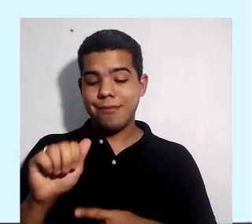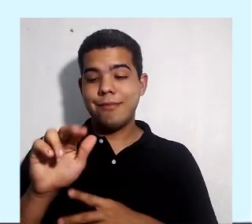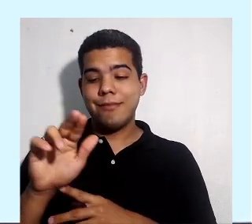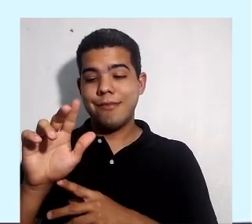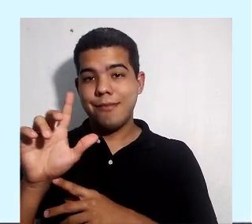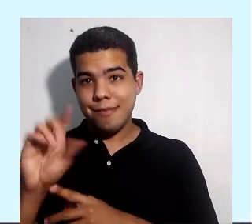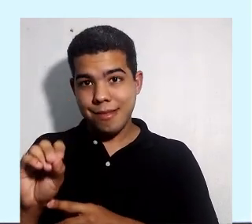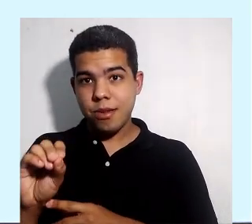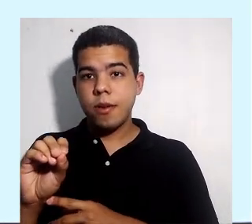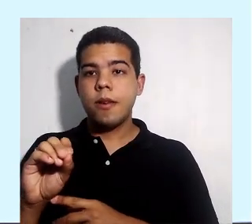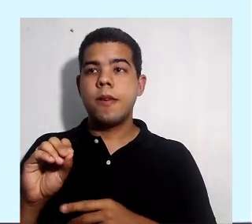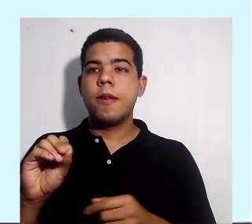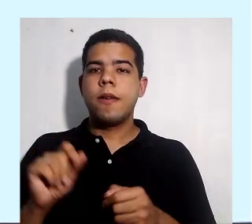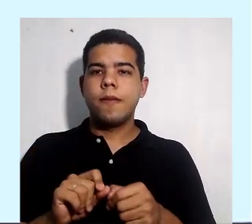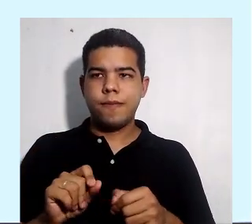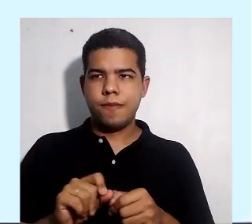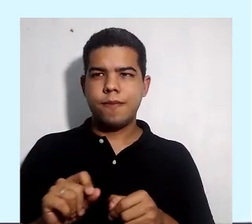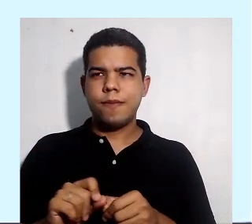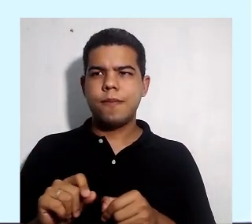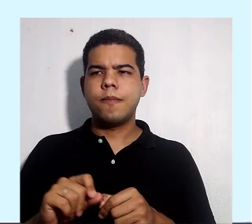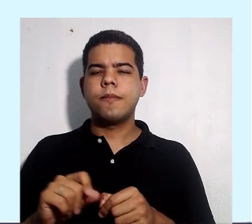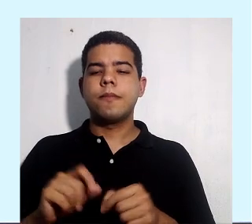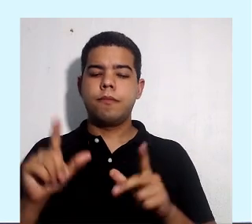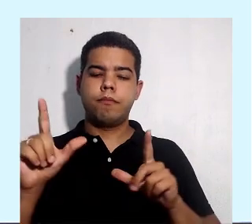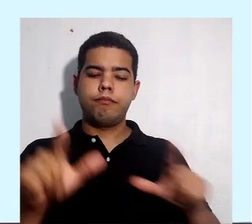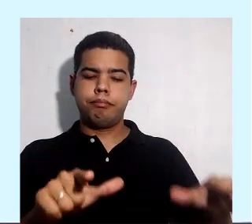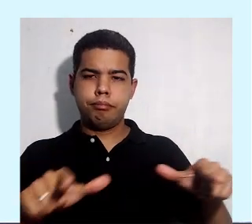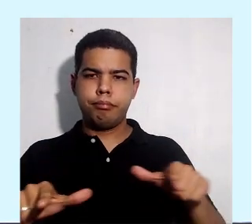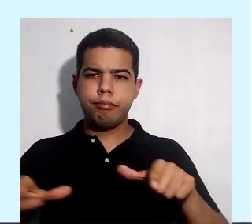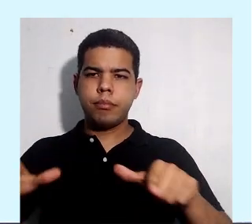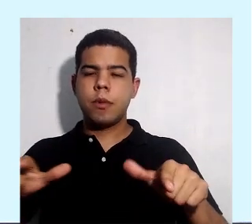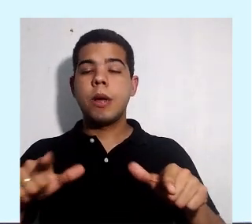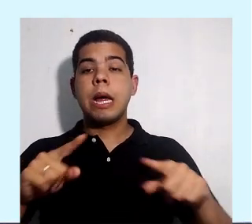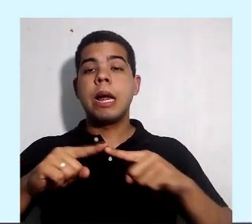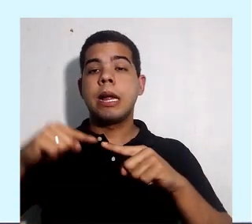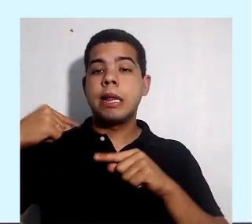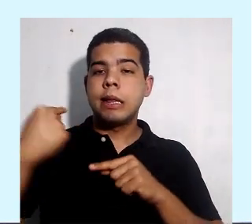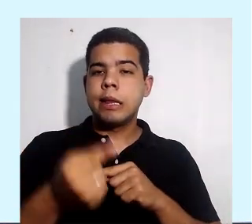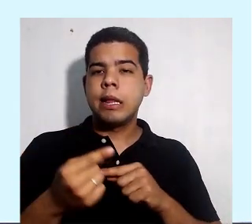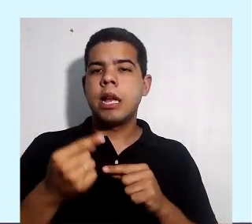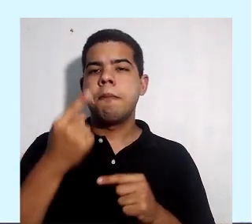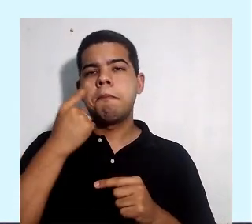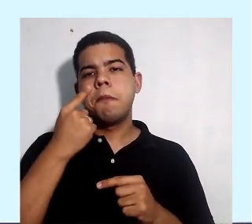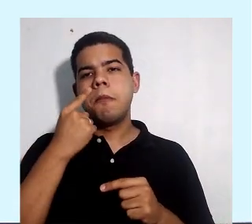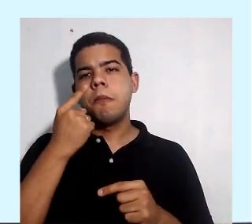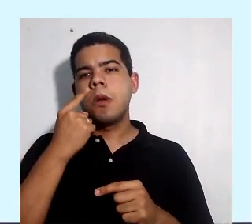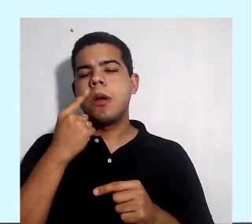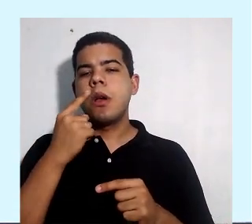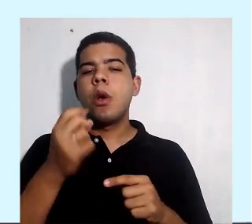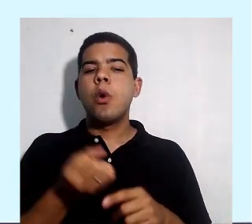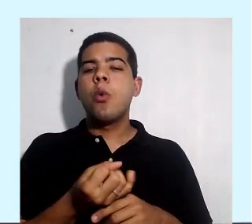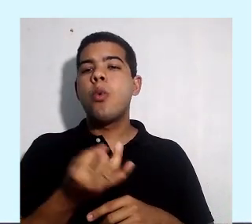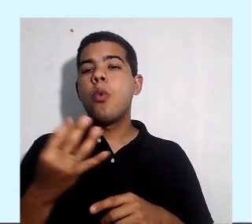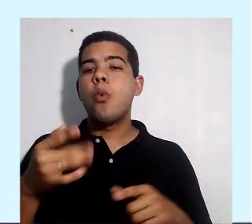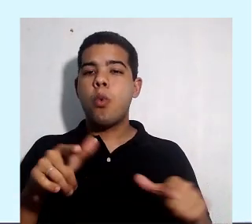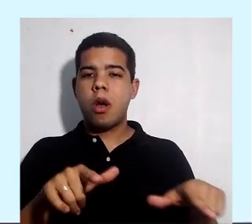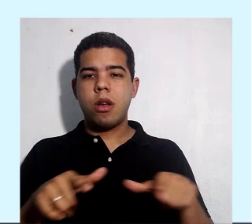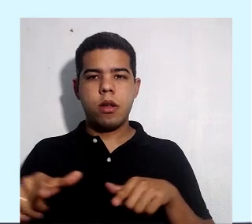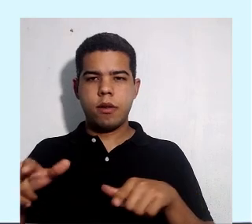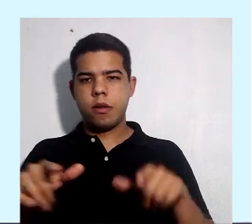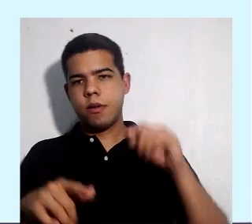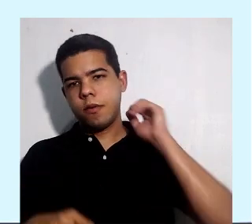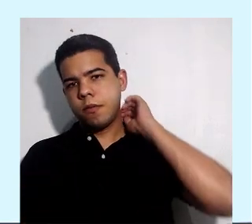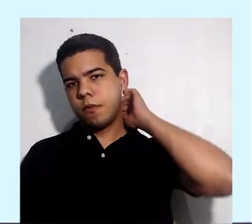Paulo vai colocar lá as pedras de porcelana, para depois ver a quantidade de pedras de porcelana que vão